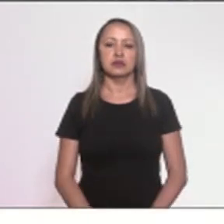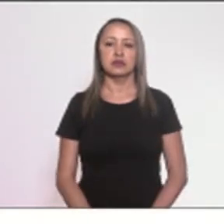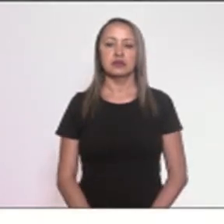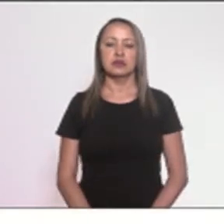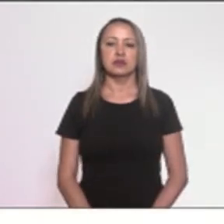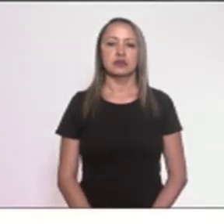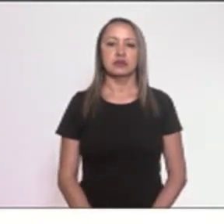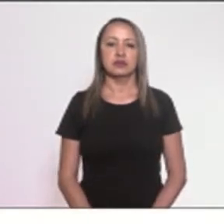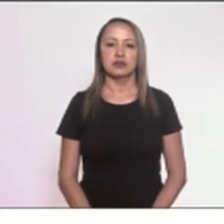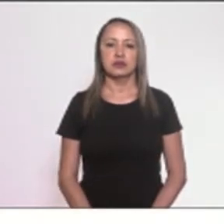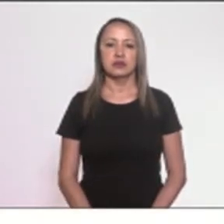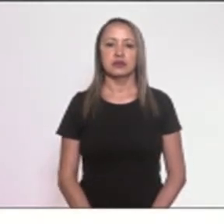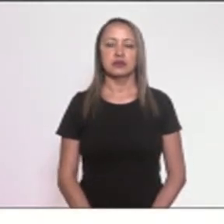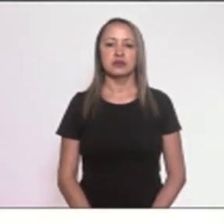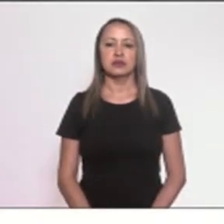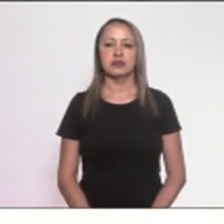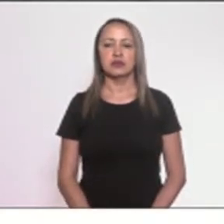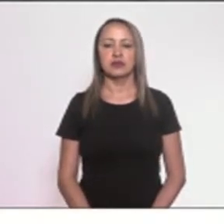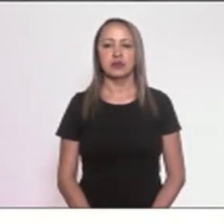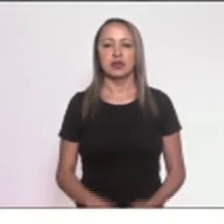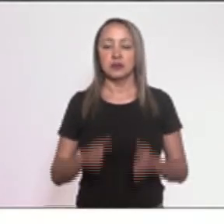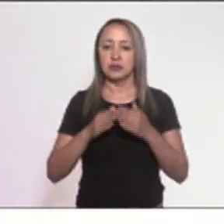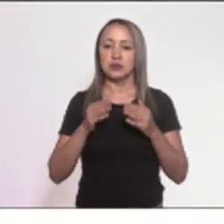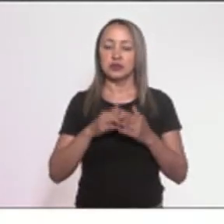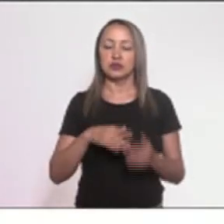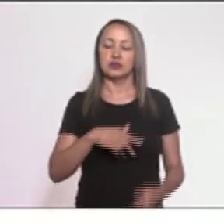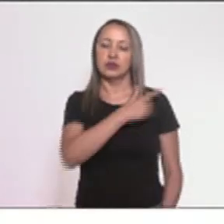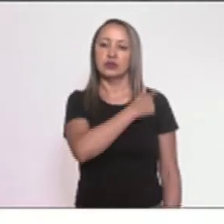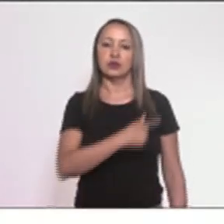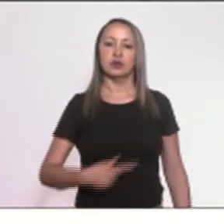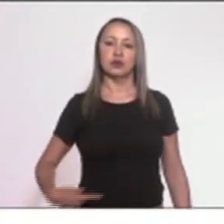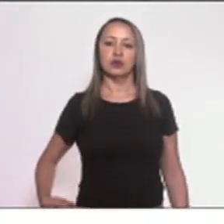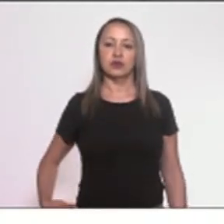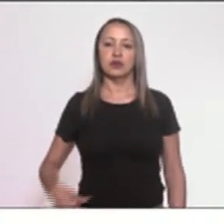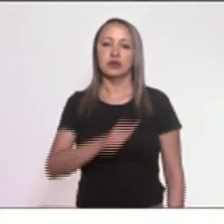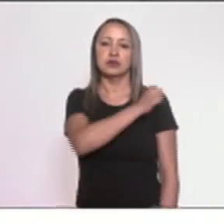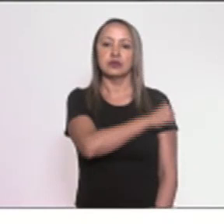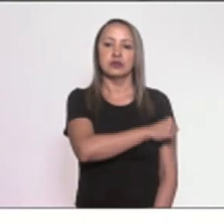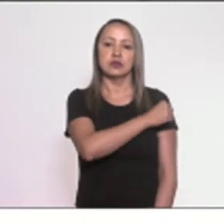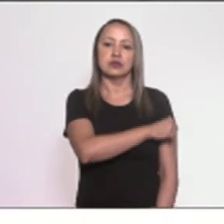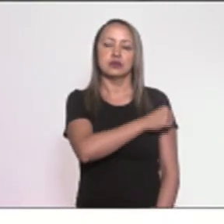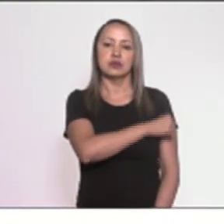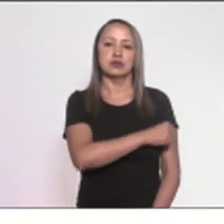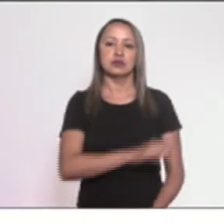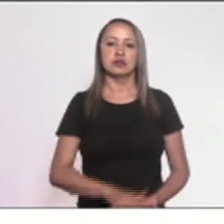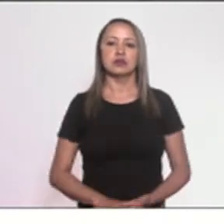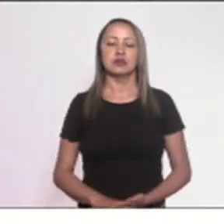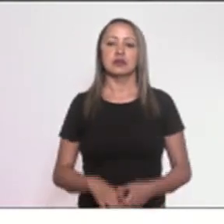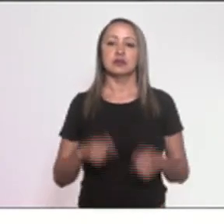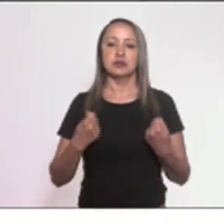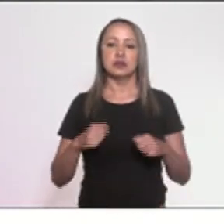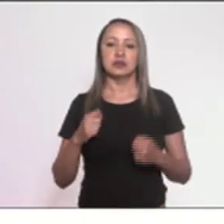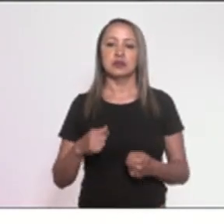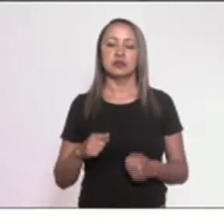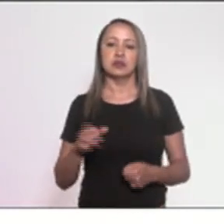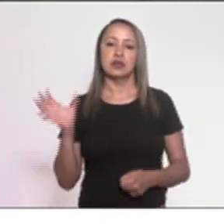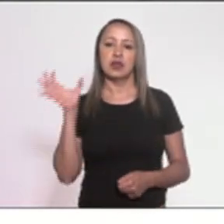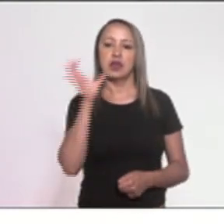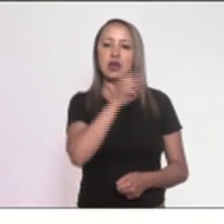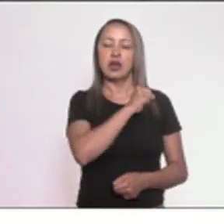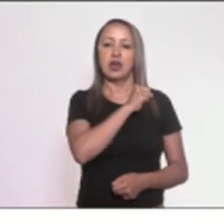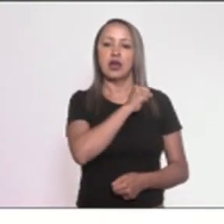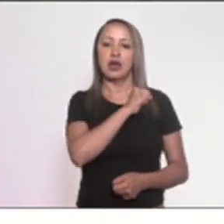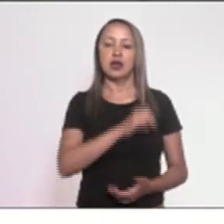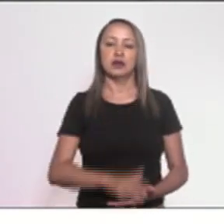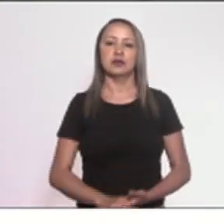Reis, solicita ao excelentíssimo senhor governador do Estado do Rio de Janeiro, senhor Wilson Witson, a adoção de medidas urgentes necessárias para a descentralização da